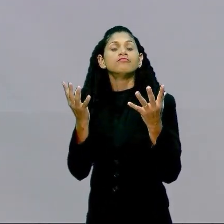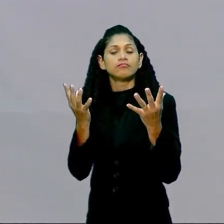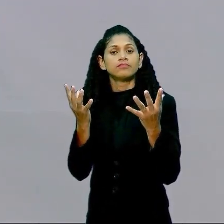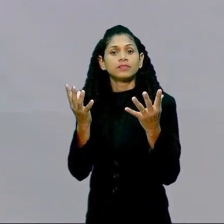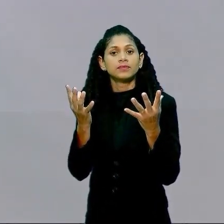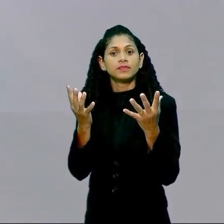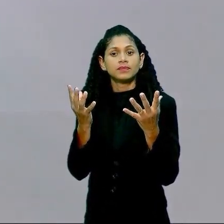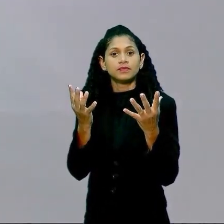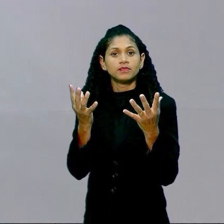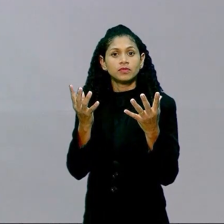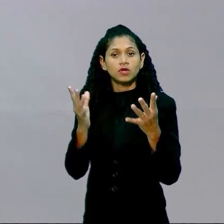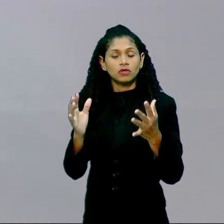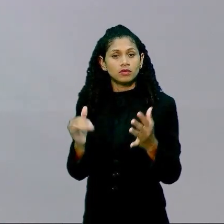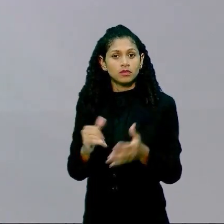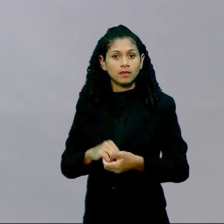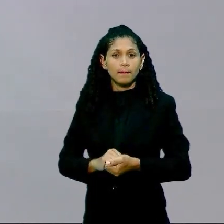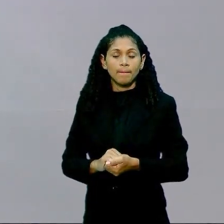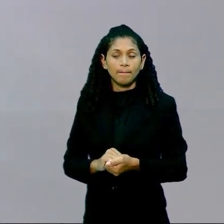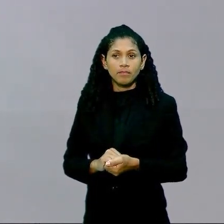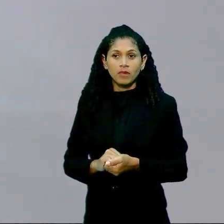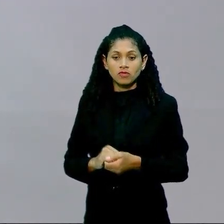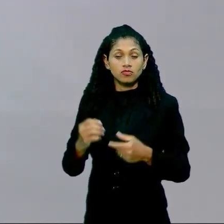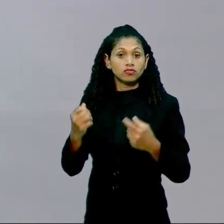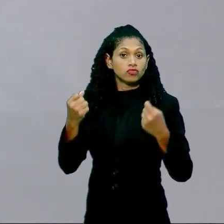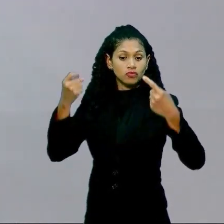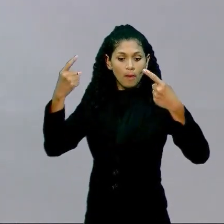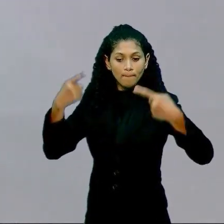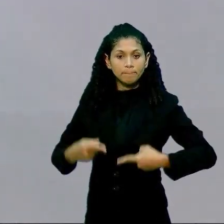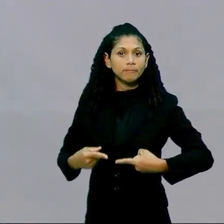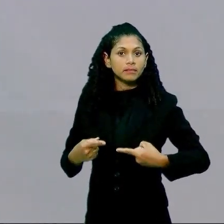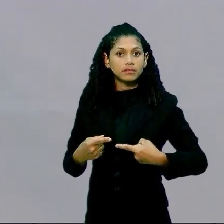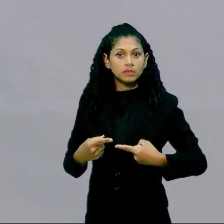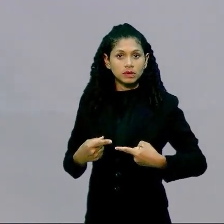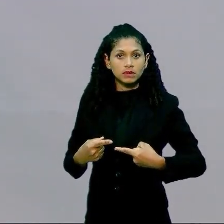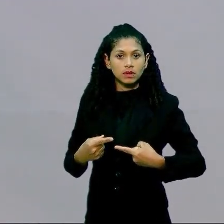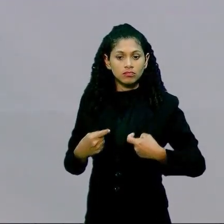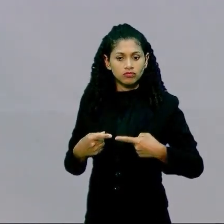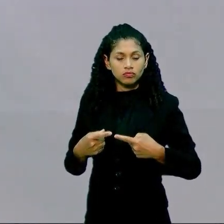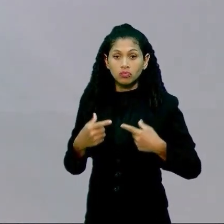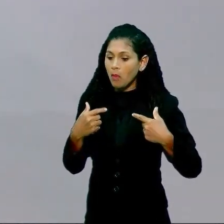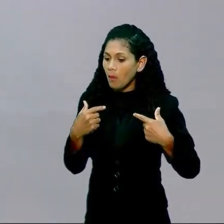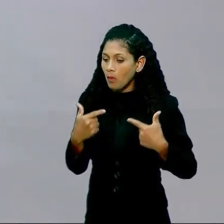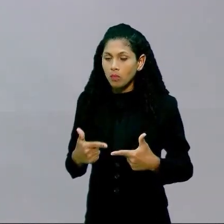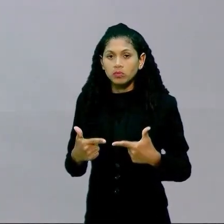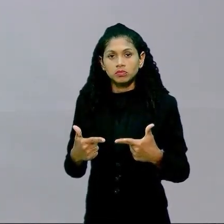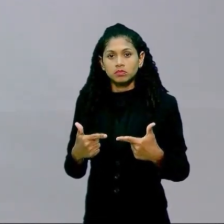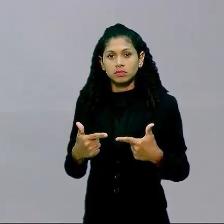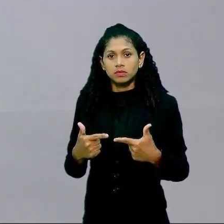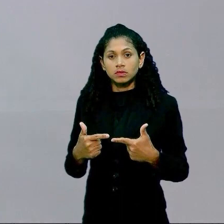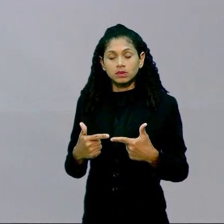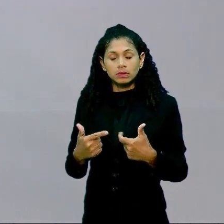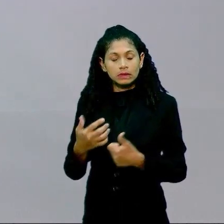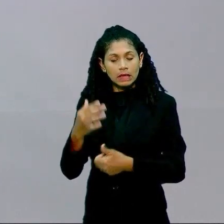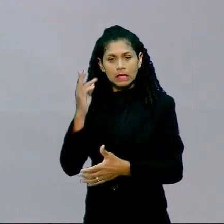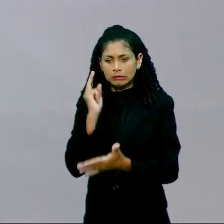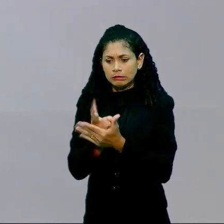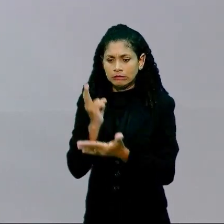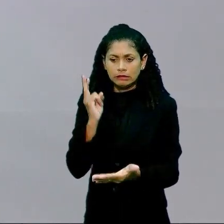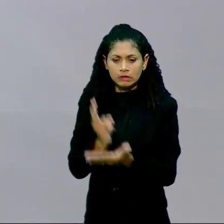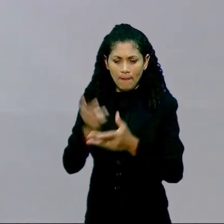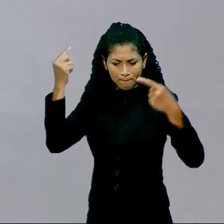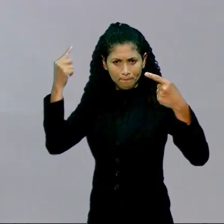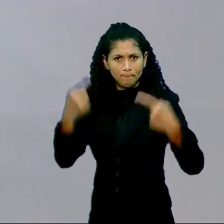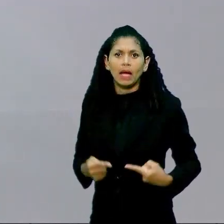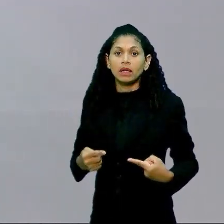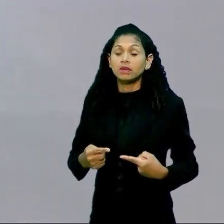pela prática, não necessariamente uma competição. O aspecto esportivo, ele realmente insere isso muito mais forte. Porém,